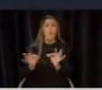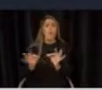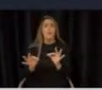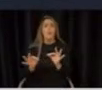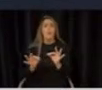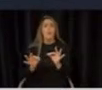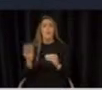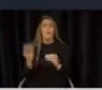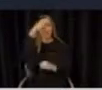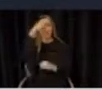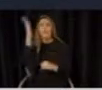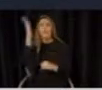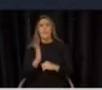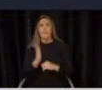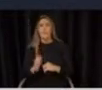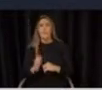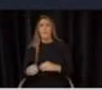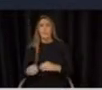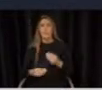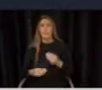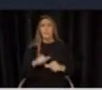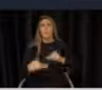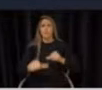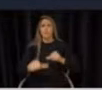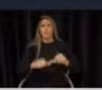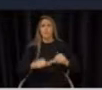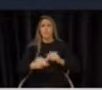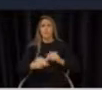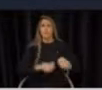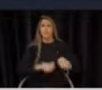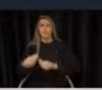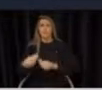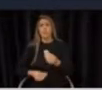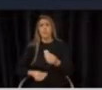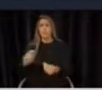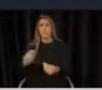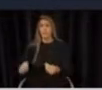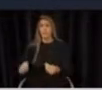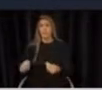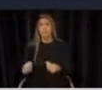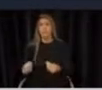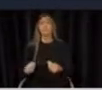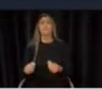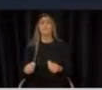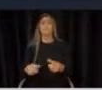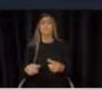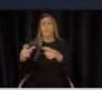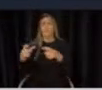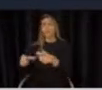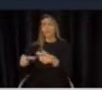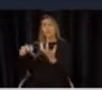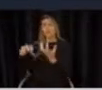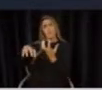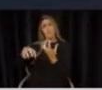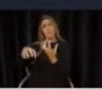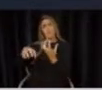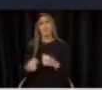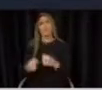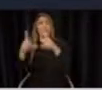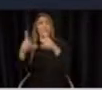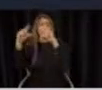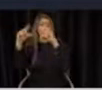Nós temos uma sede, que fica em Brasília, ela é quem gerencia todo esse programa, tanto de doação quanto